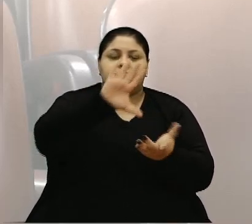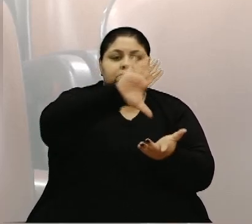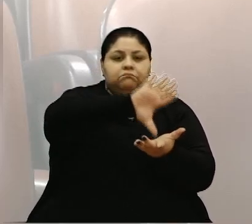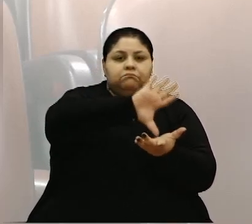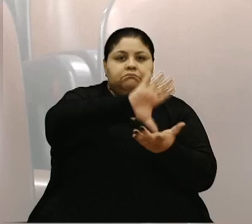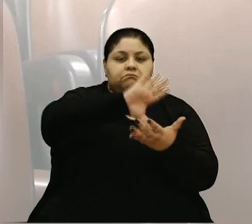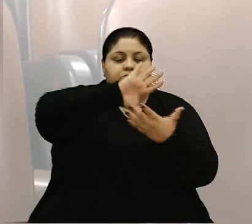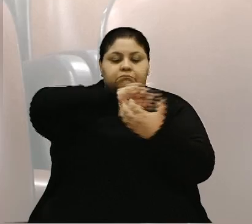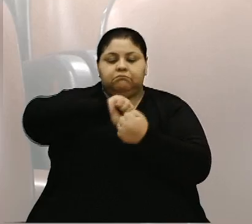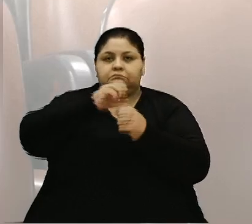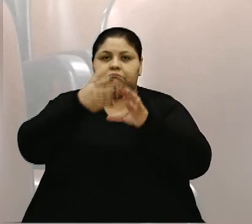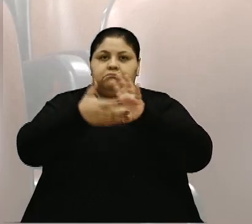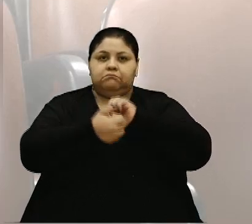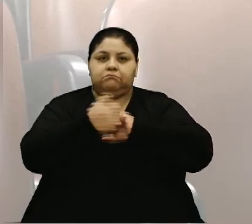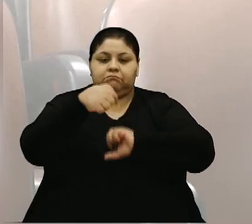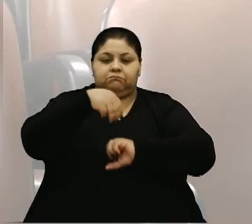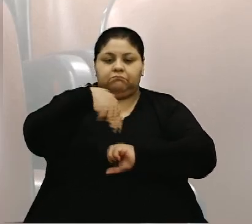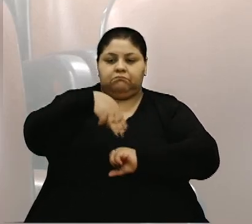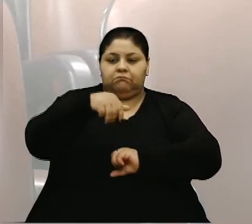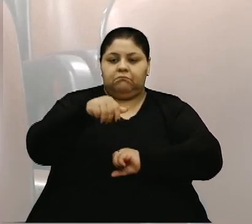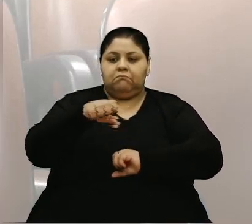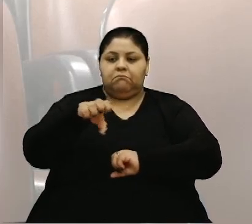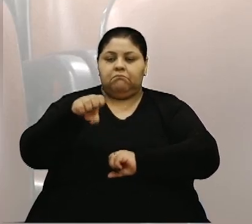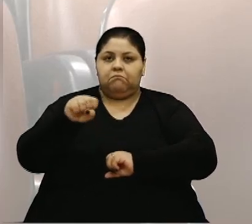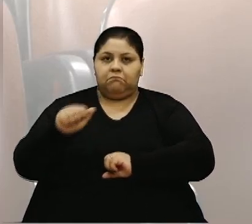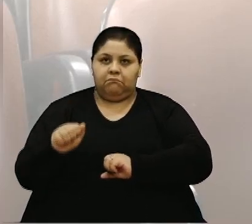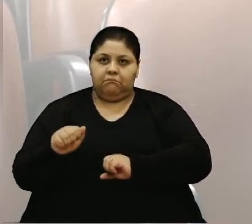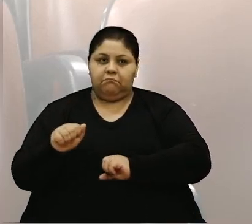Peço palavra. Aqui da Maesa,